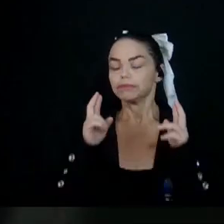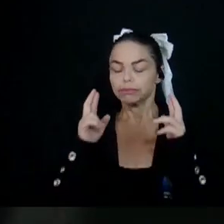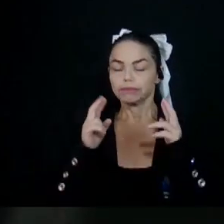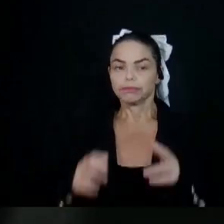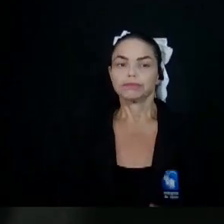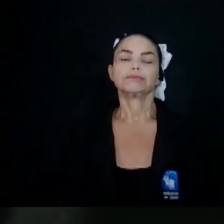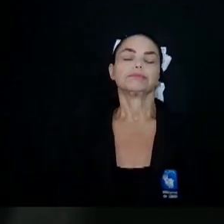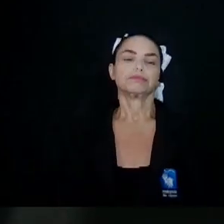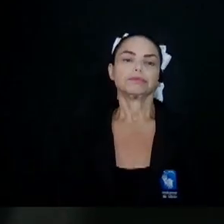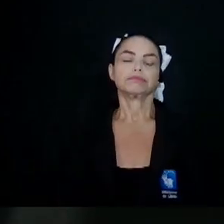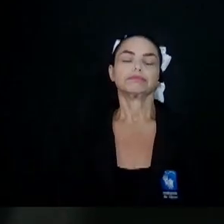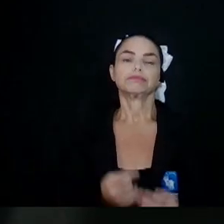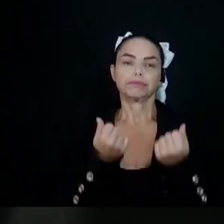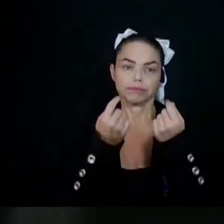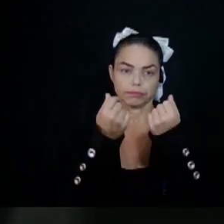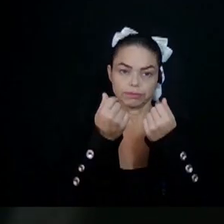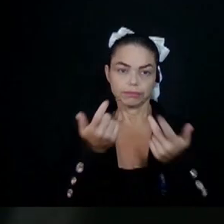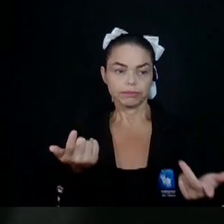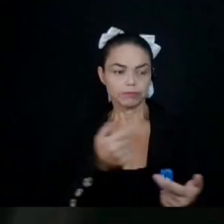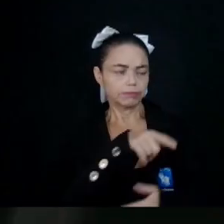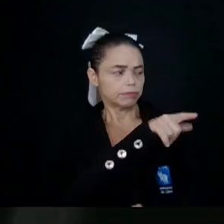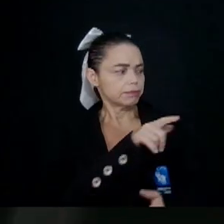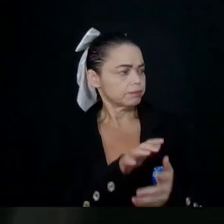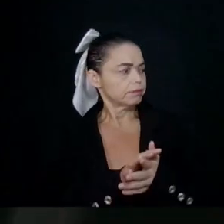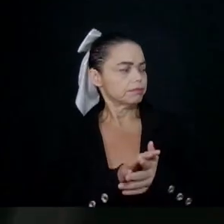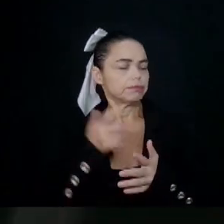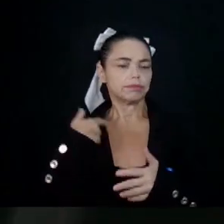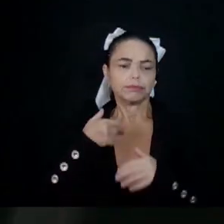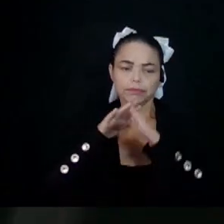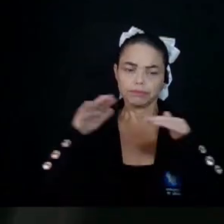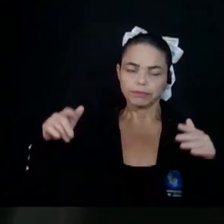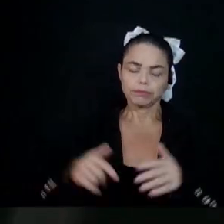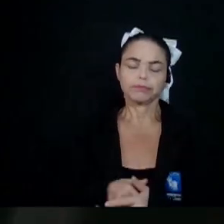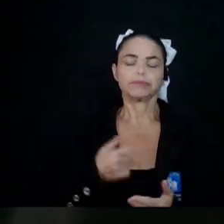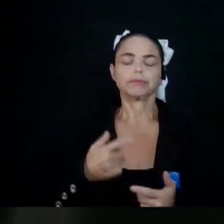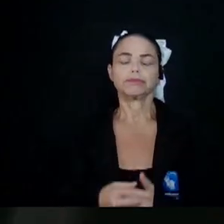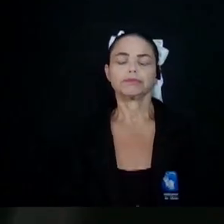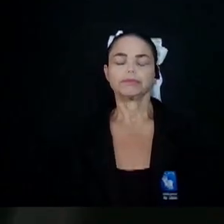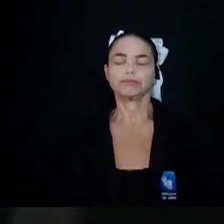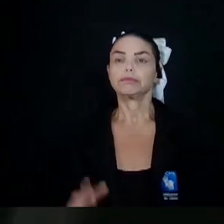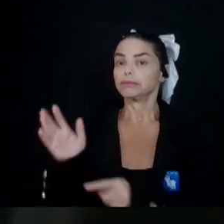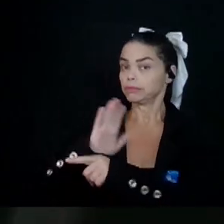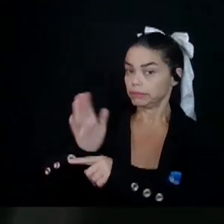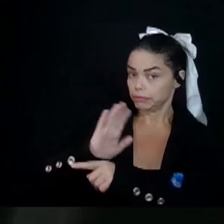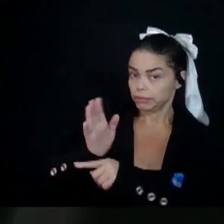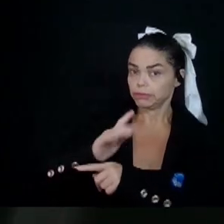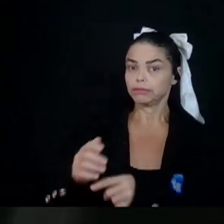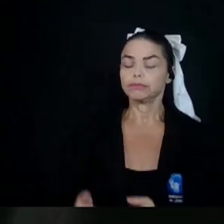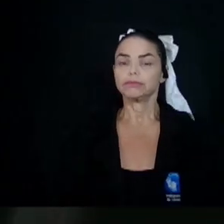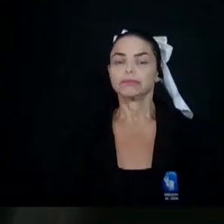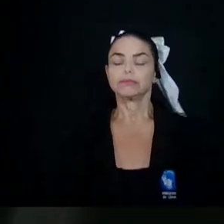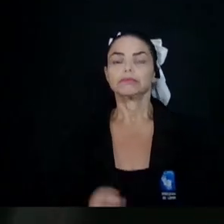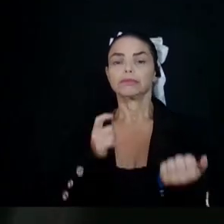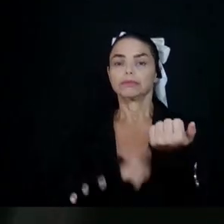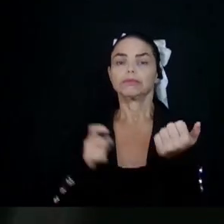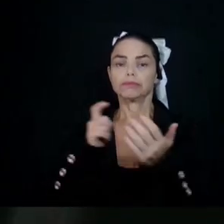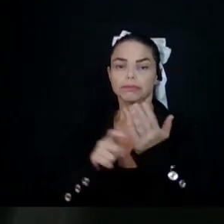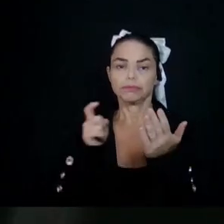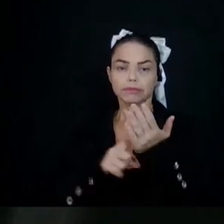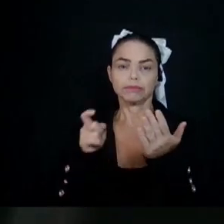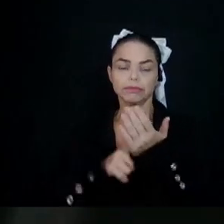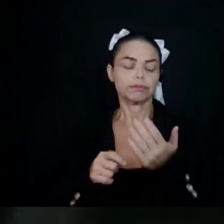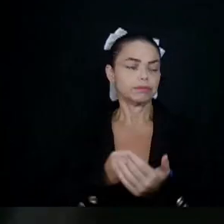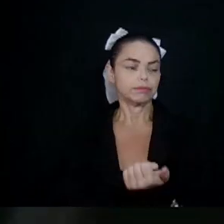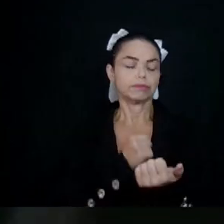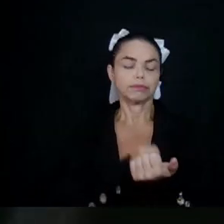algoritmos relacionados às crianças dê certo. Porque esses vídeos curtos, essa dopamina barata, é o que está levando